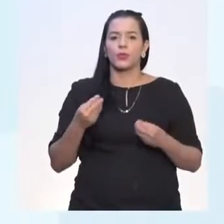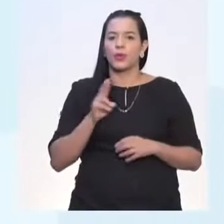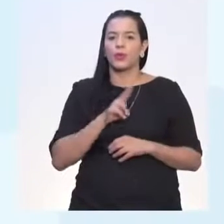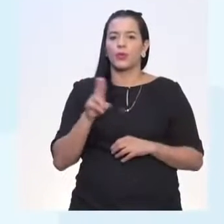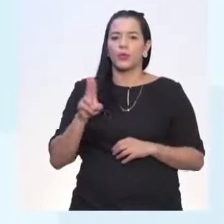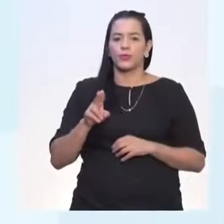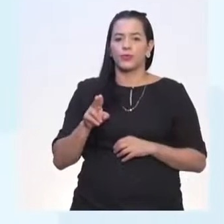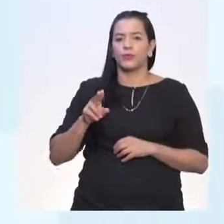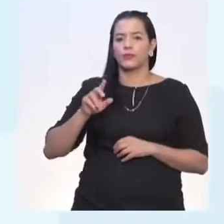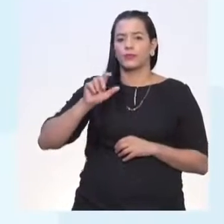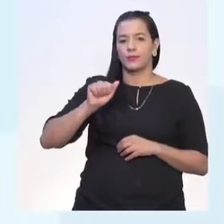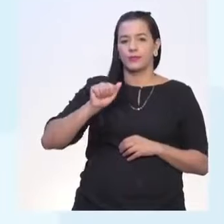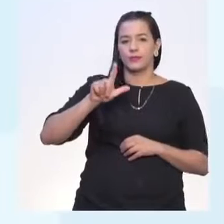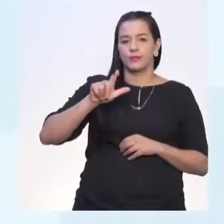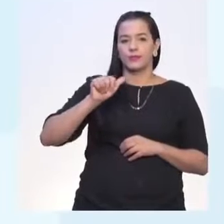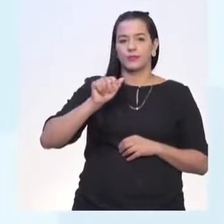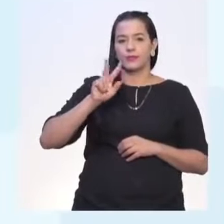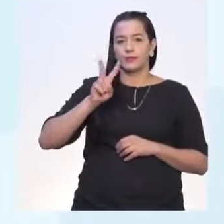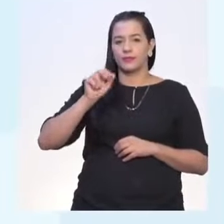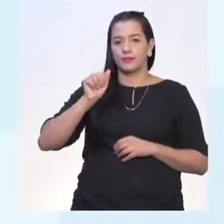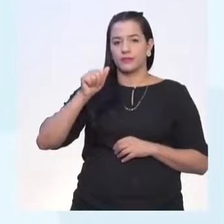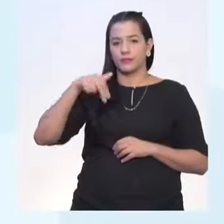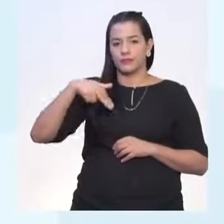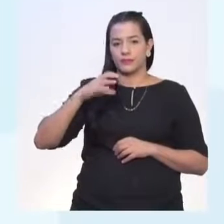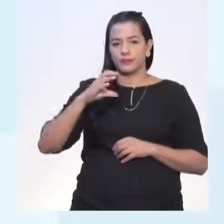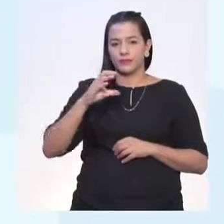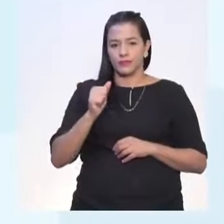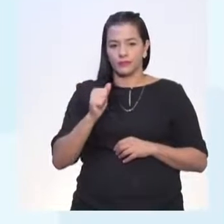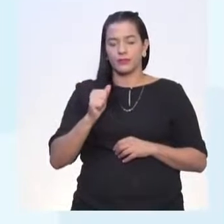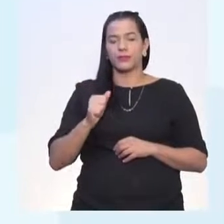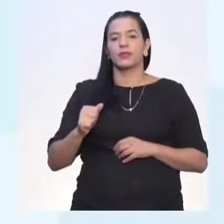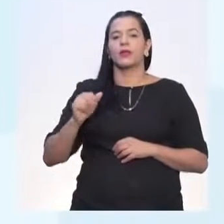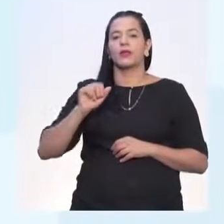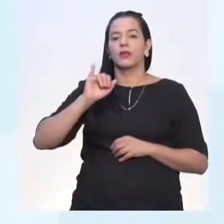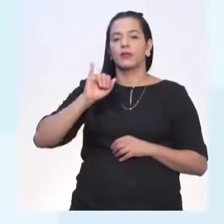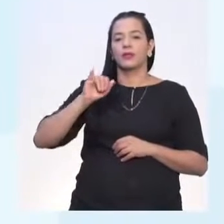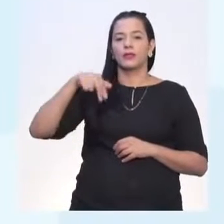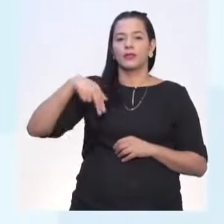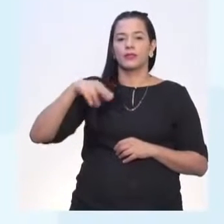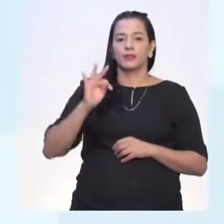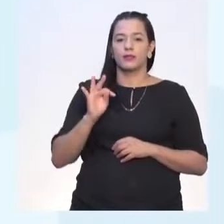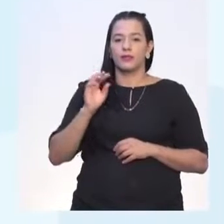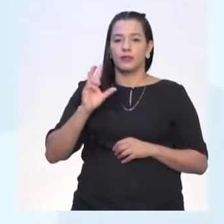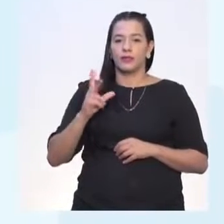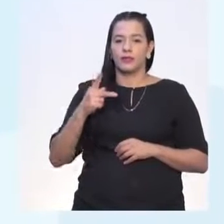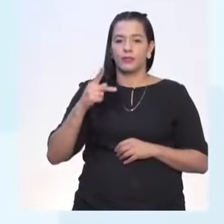alavanca? Quem é que está no meio? Força potente. Então essa alavanca é